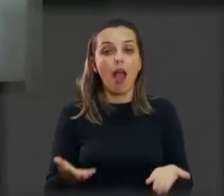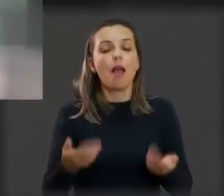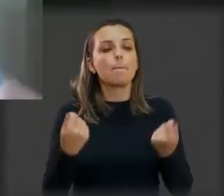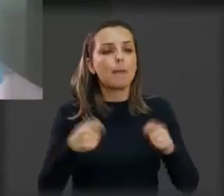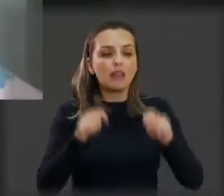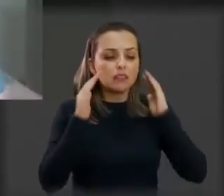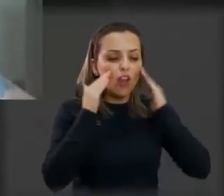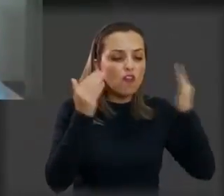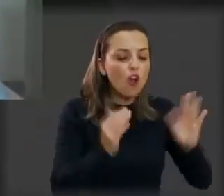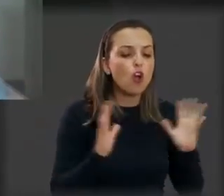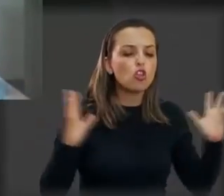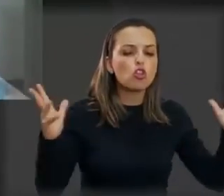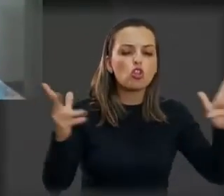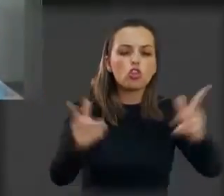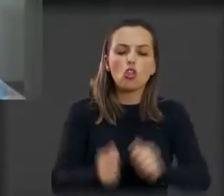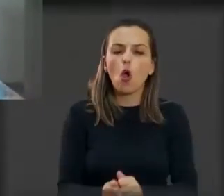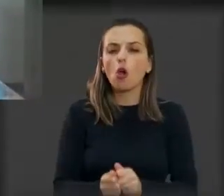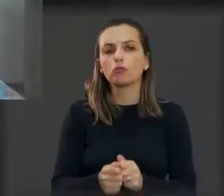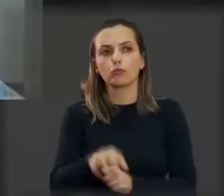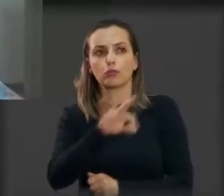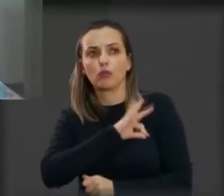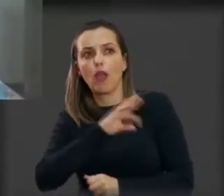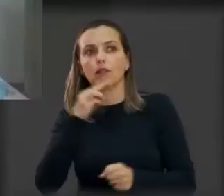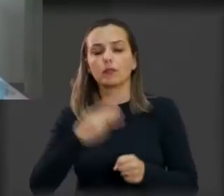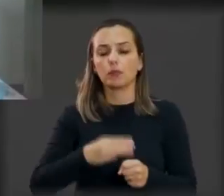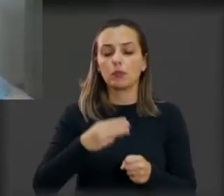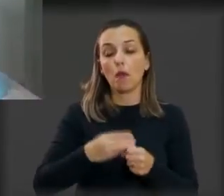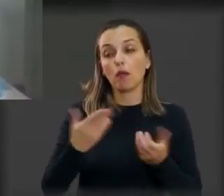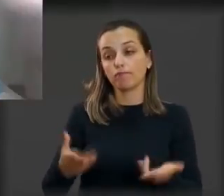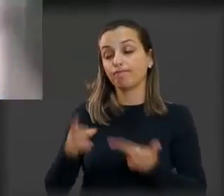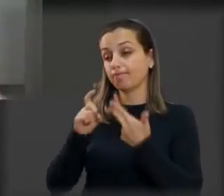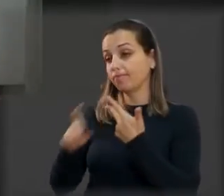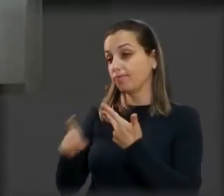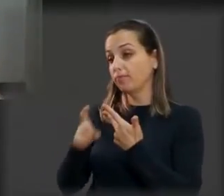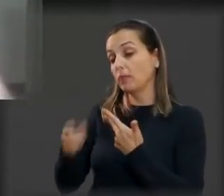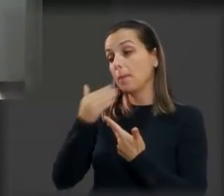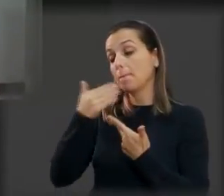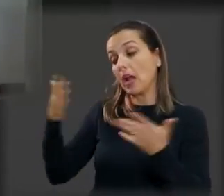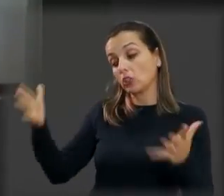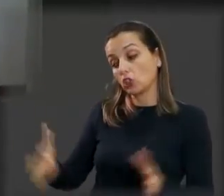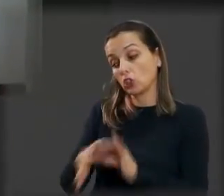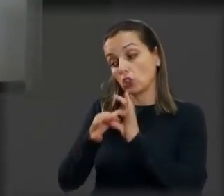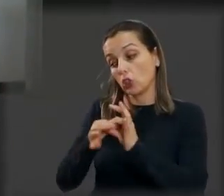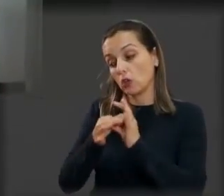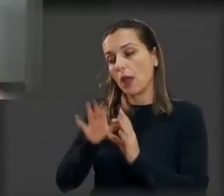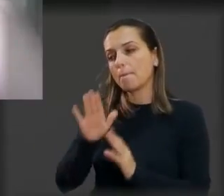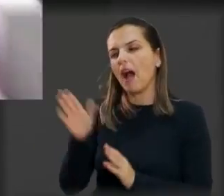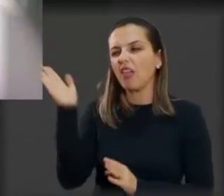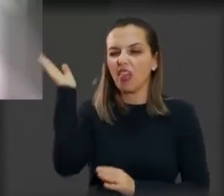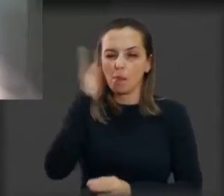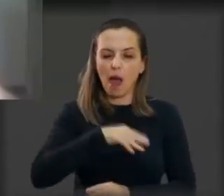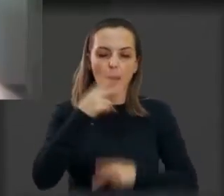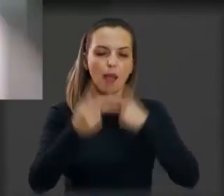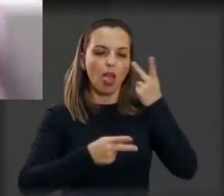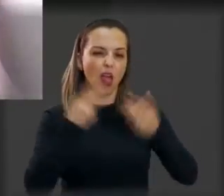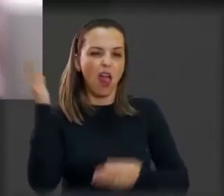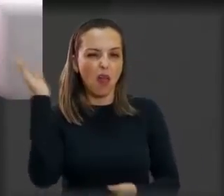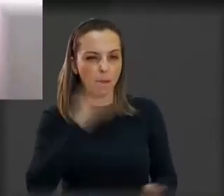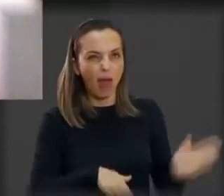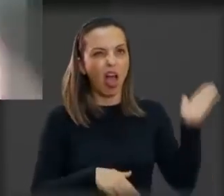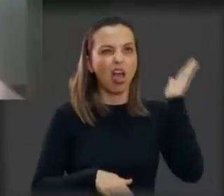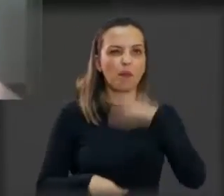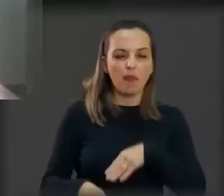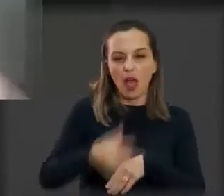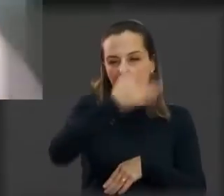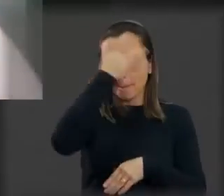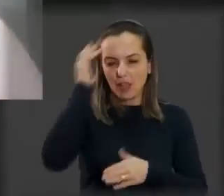atendentes da SAMU. O nosso executivo pede união, mas quando a gente fala mal, e eu tenho certeza que vai vir